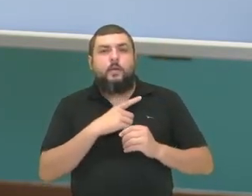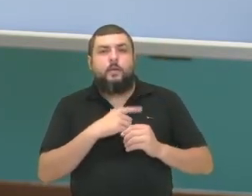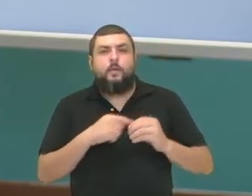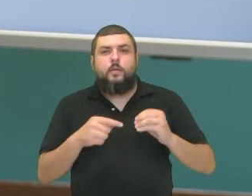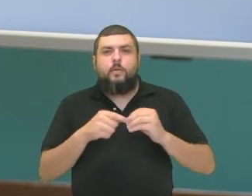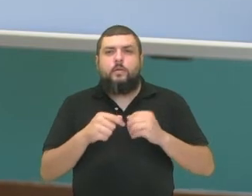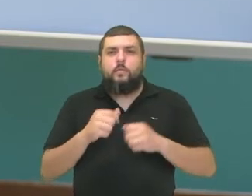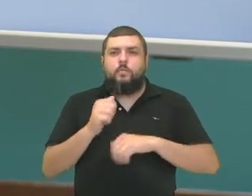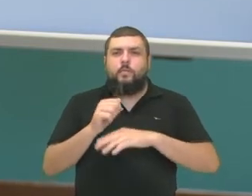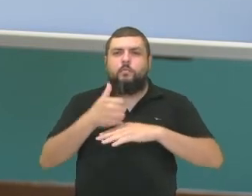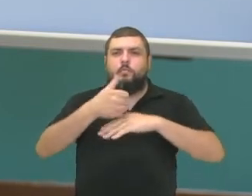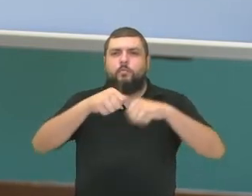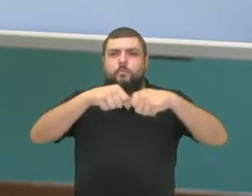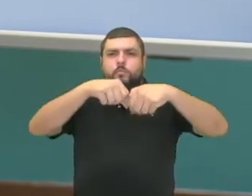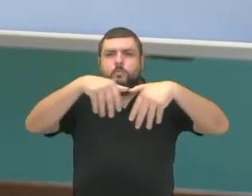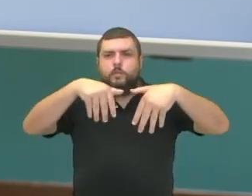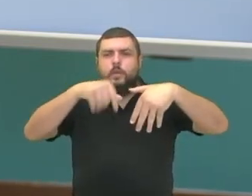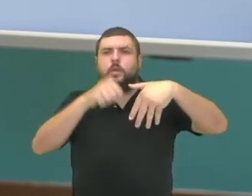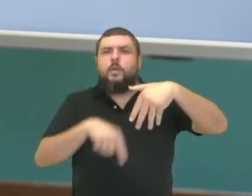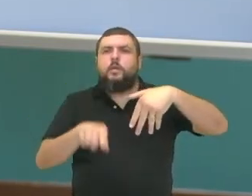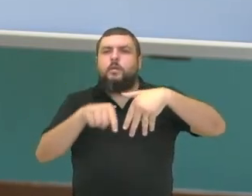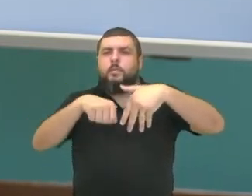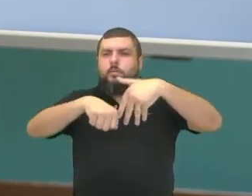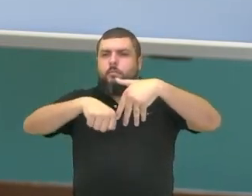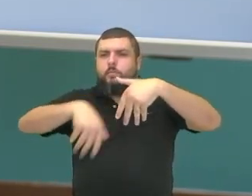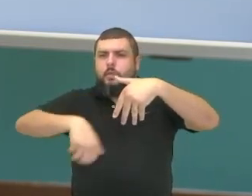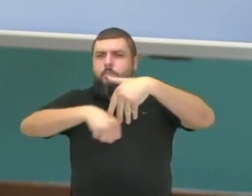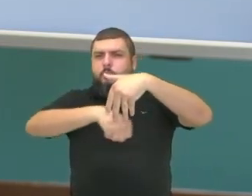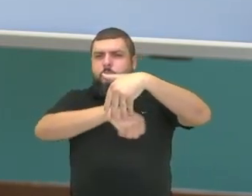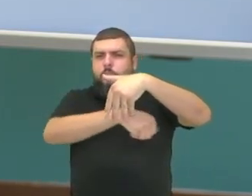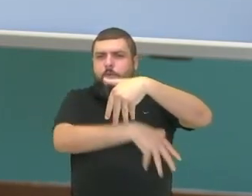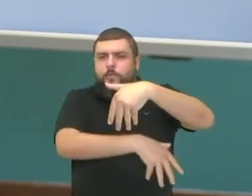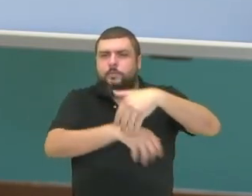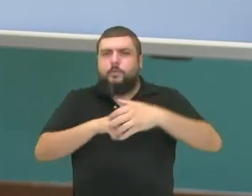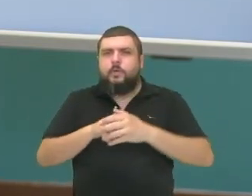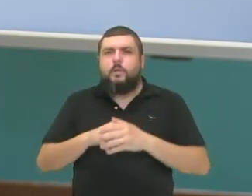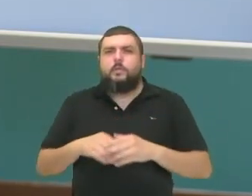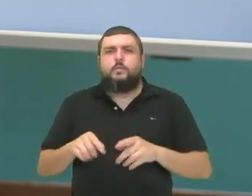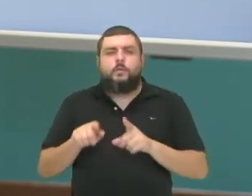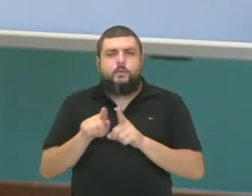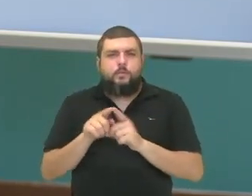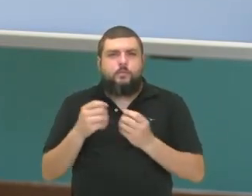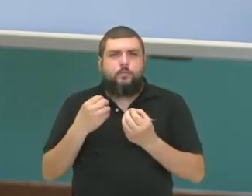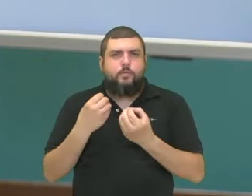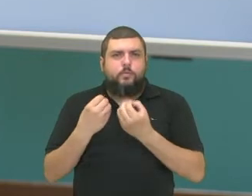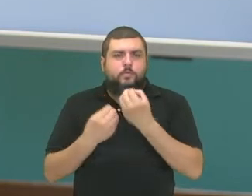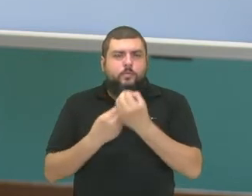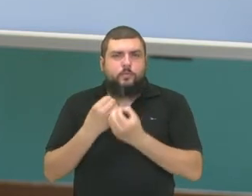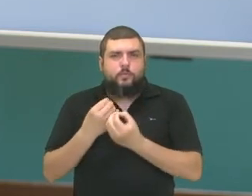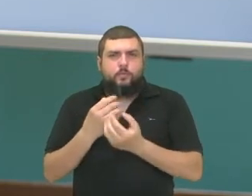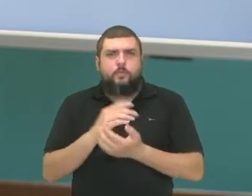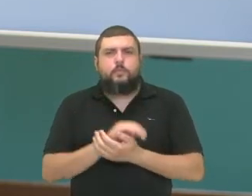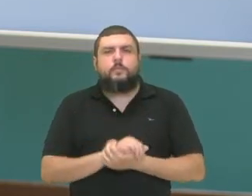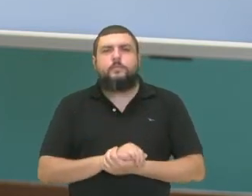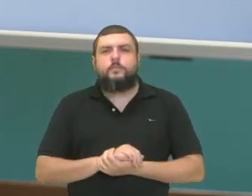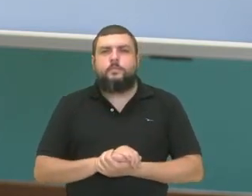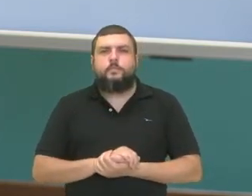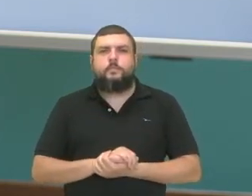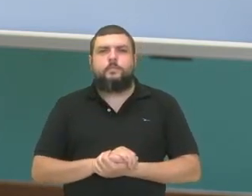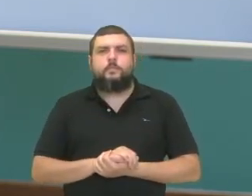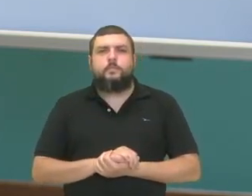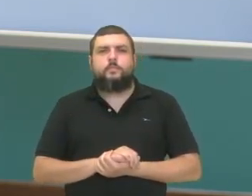subclassificação. Classificação entre isomeria plana e isomeria geométrica e a subclassificação da